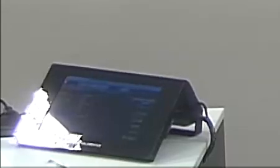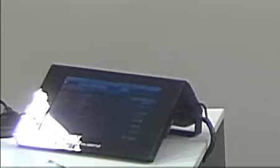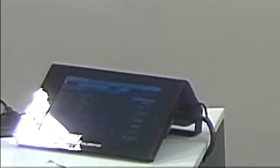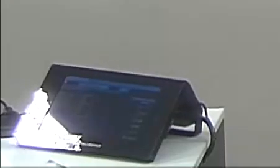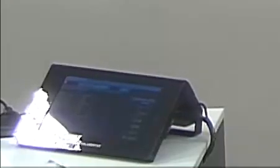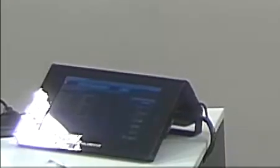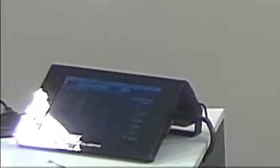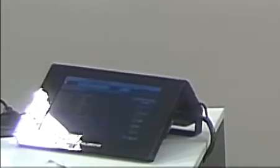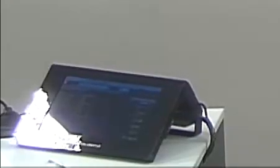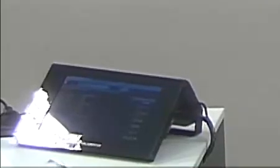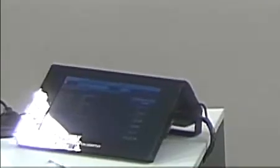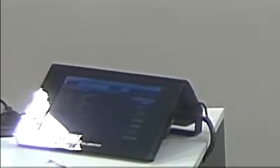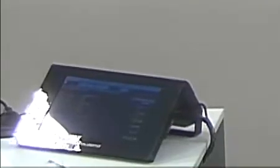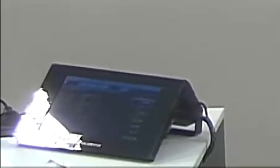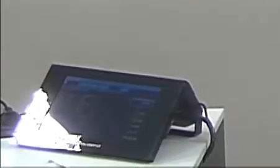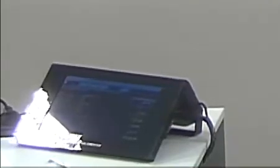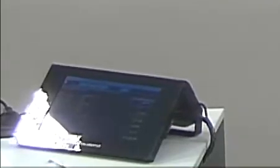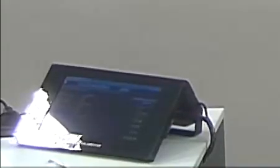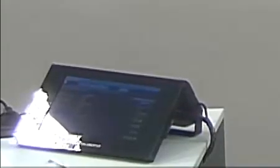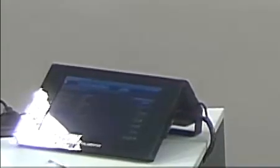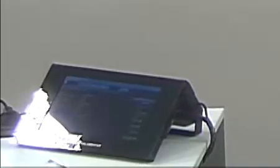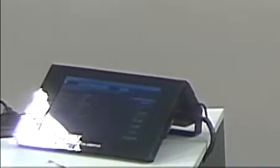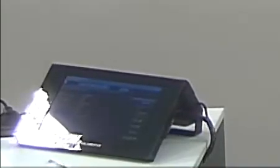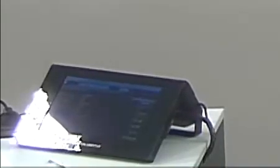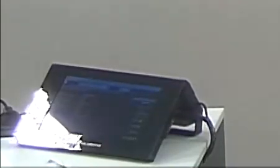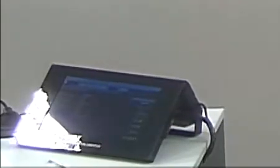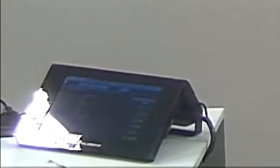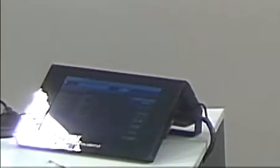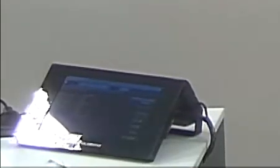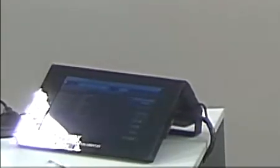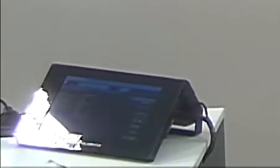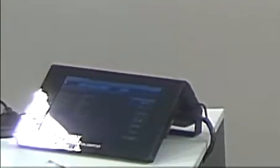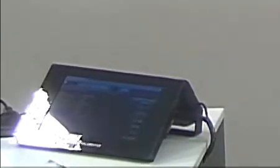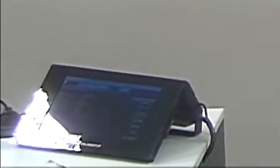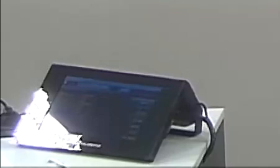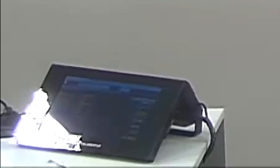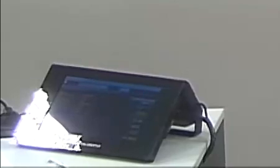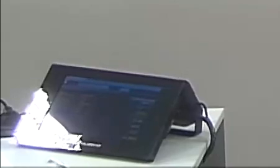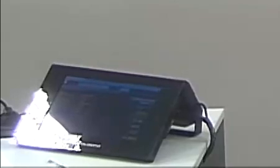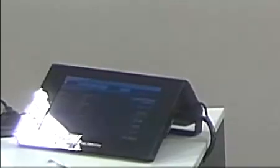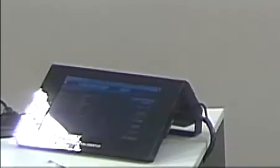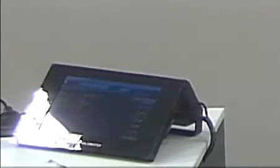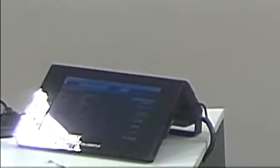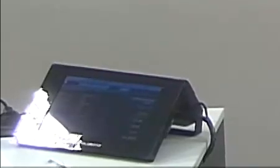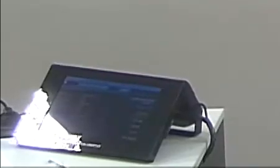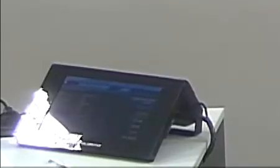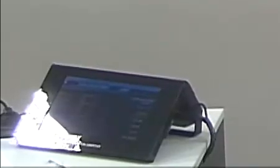e votação única, quórum maioria simples, com emenda.